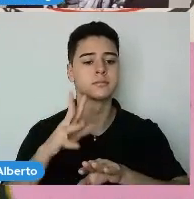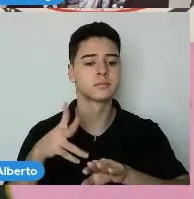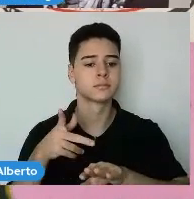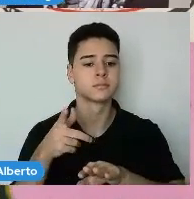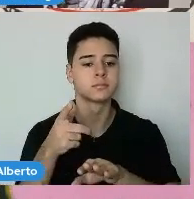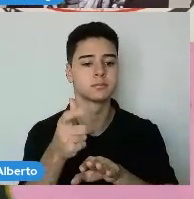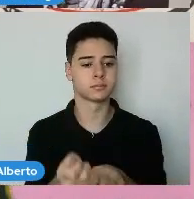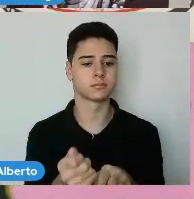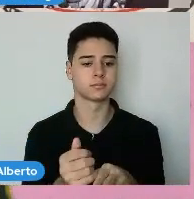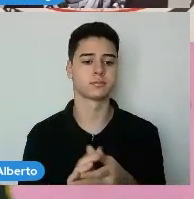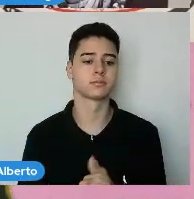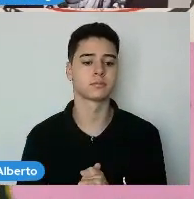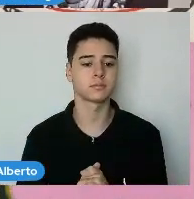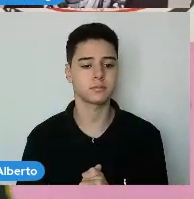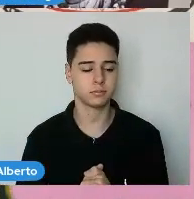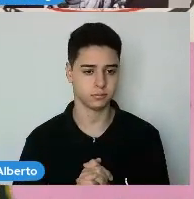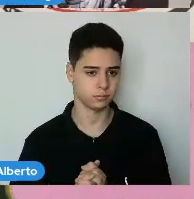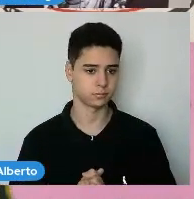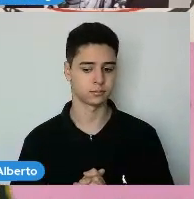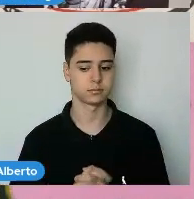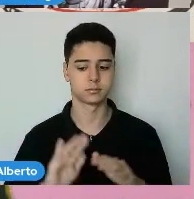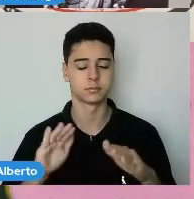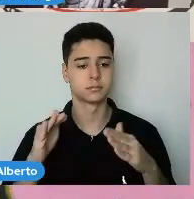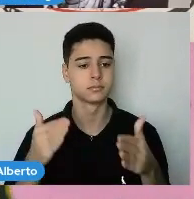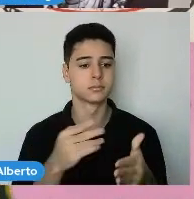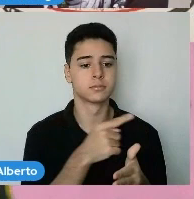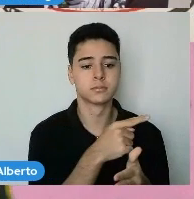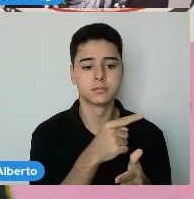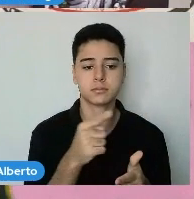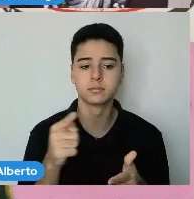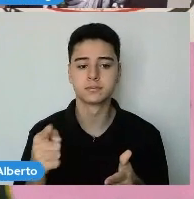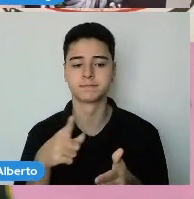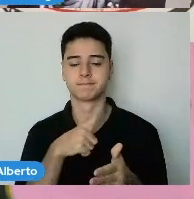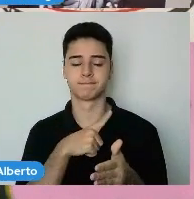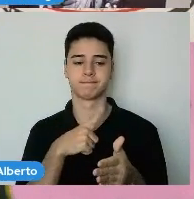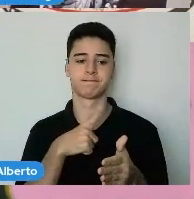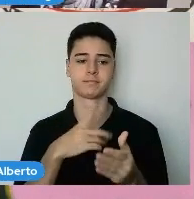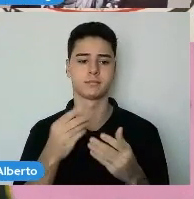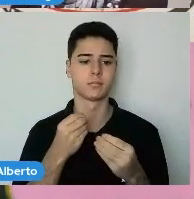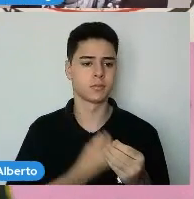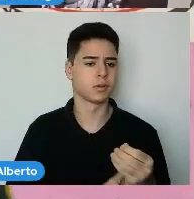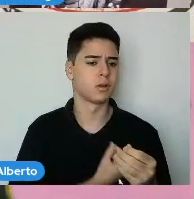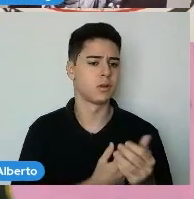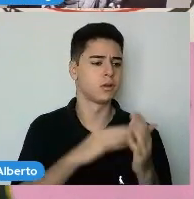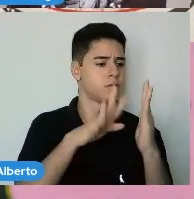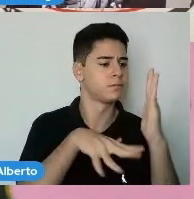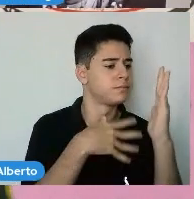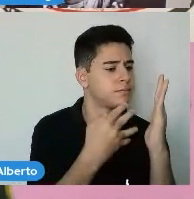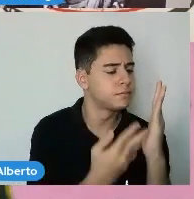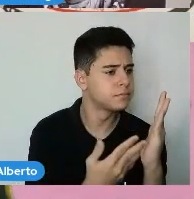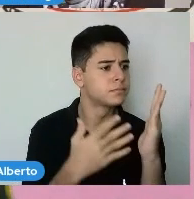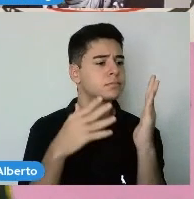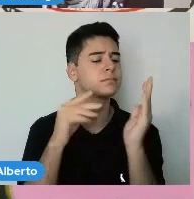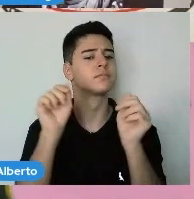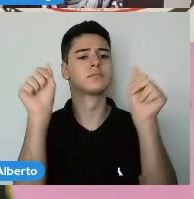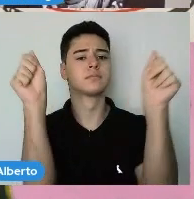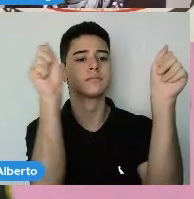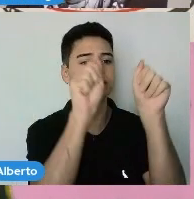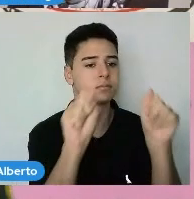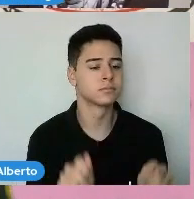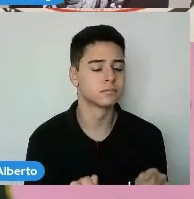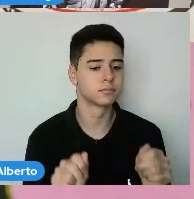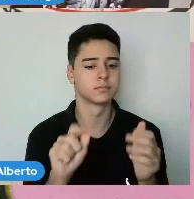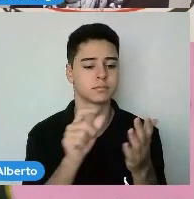ok? Então, você tem aí um revival da pintura, da escultura, do desenho,